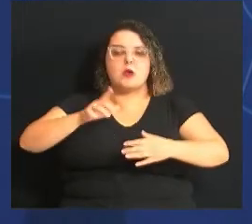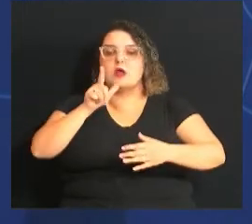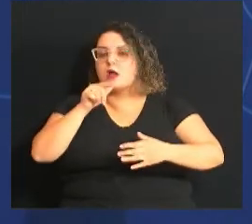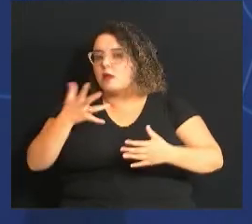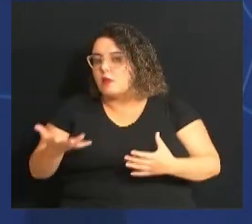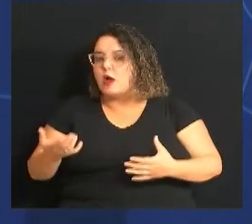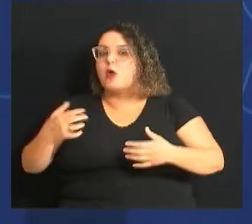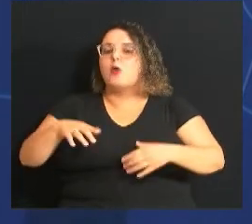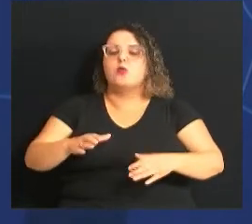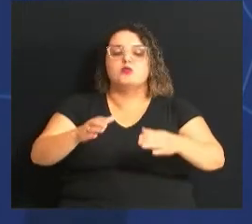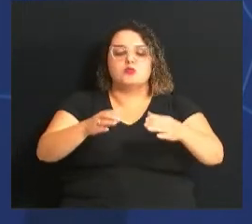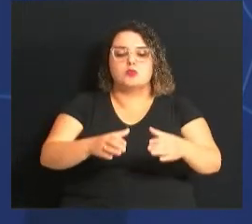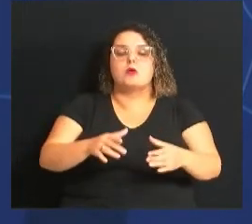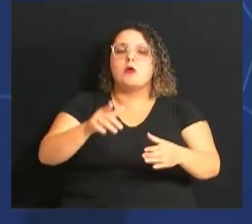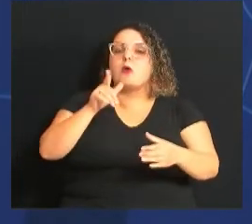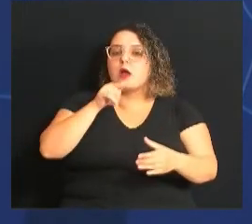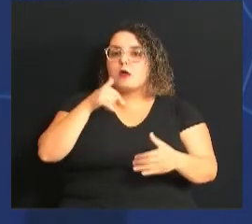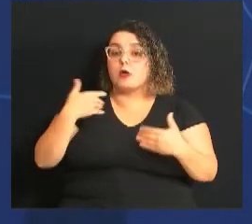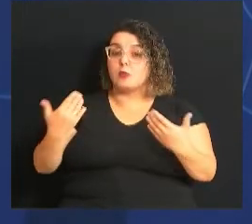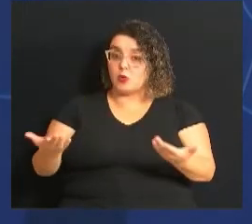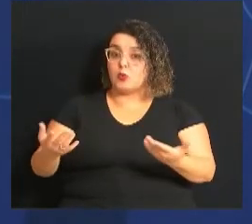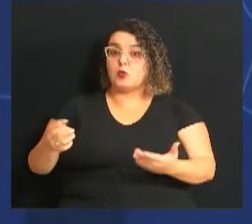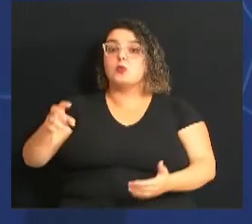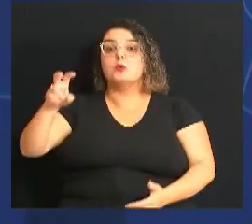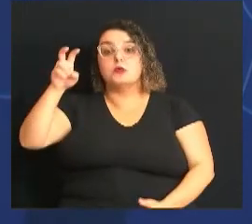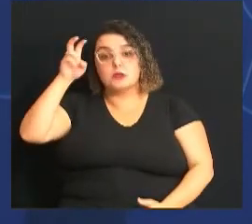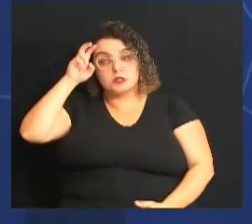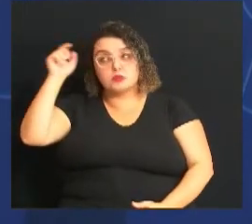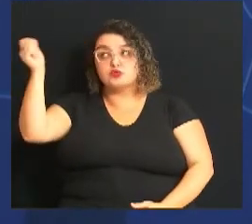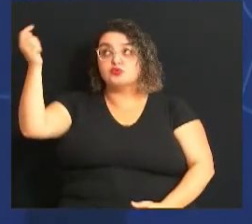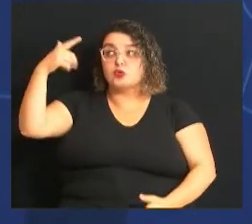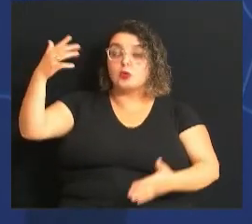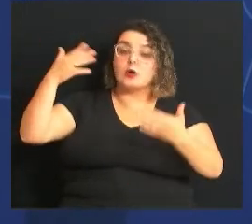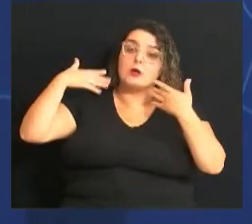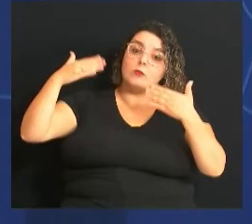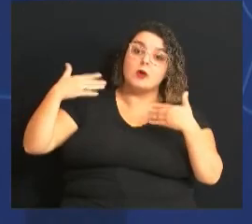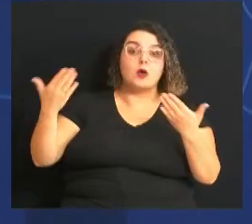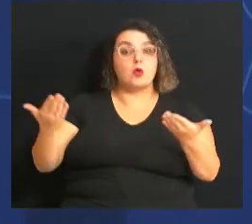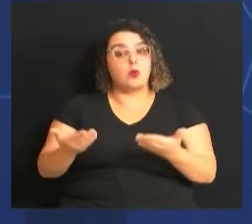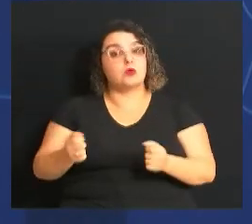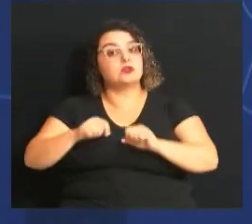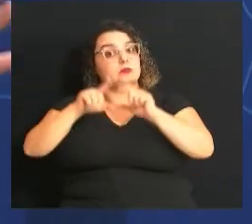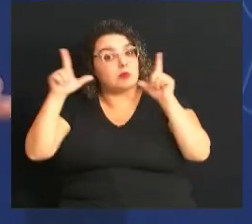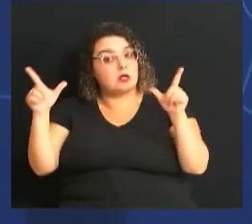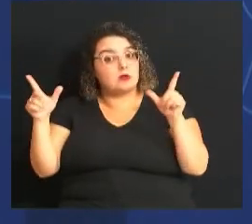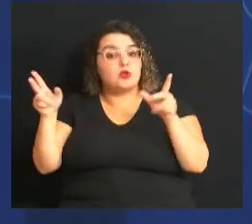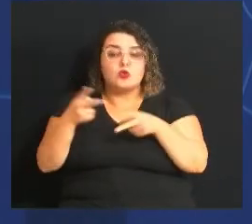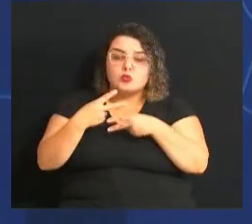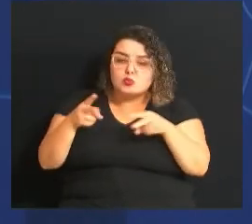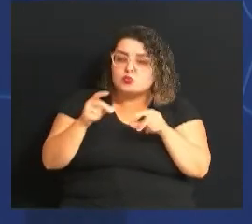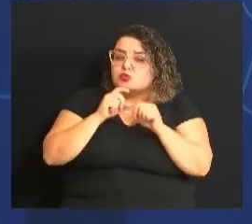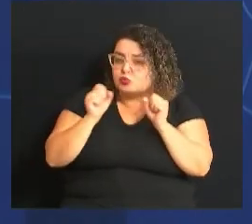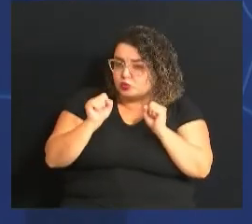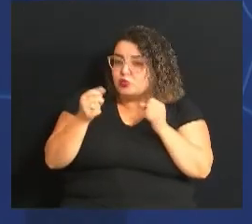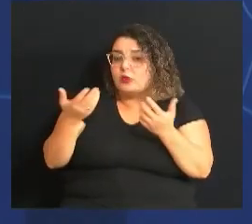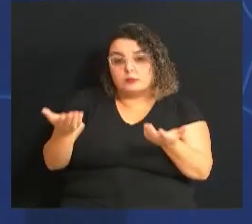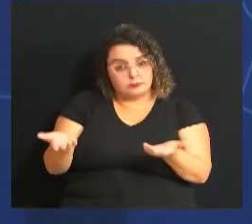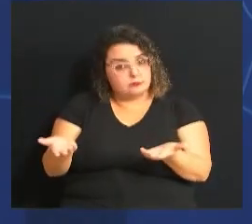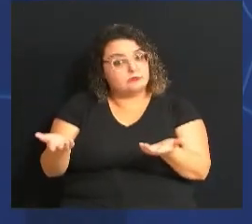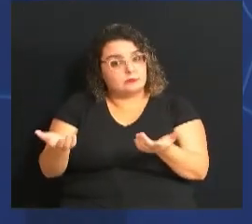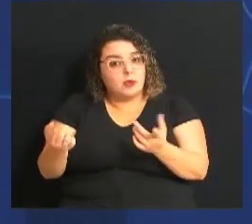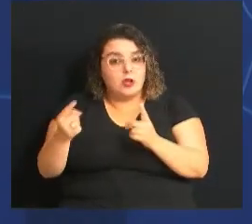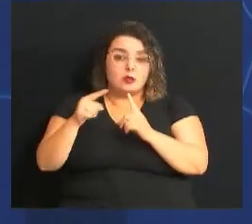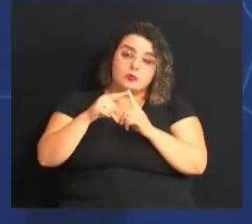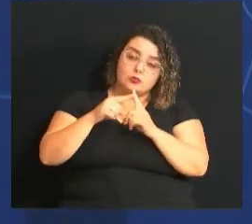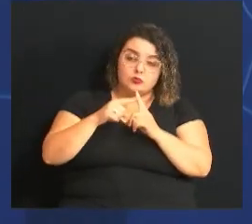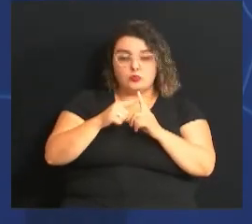com água. Bom, quinta-feira de sol e calor, se bem que hoje pela manhã estava um ventinho gelado, né, que deixou a temperatura mais